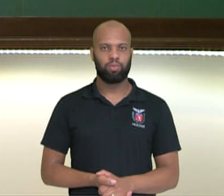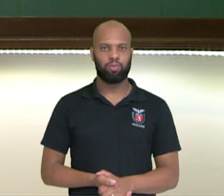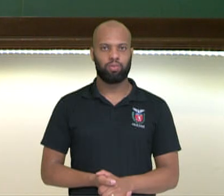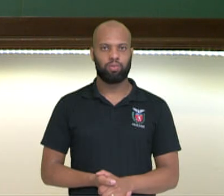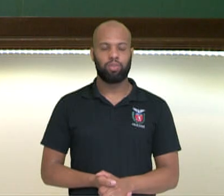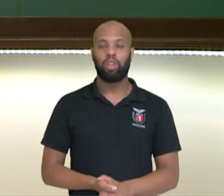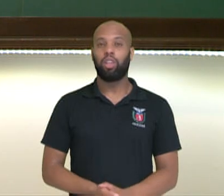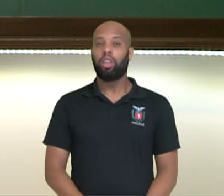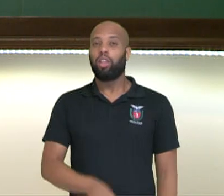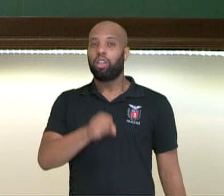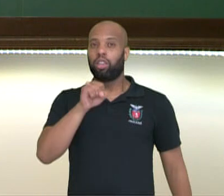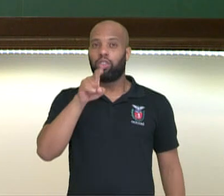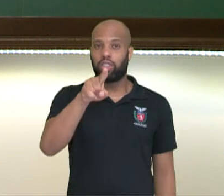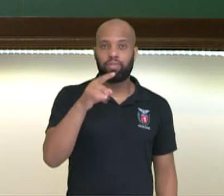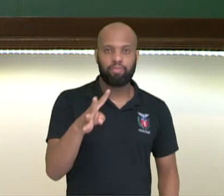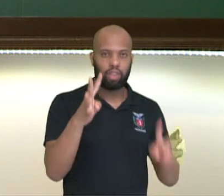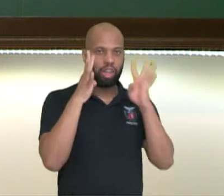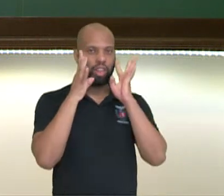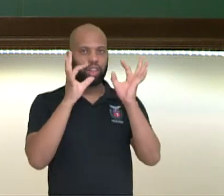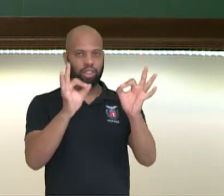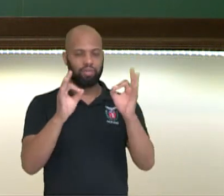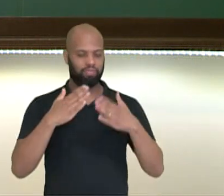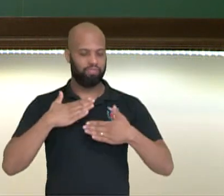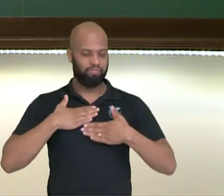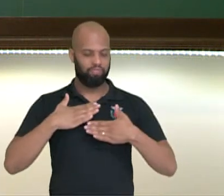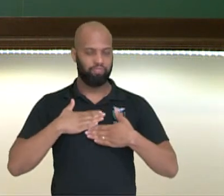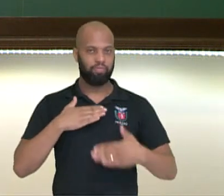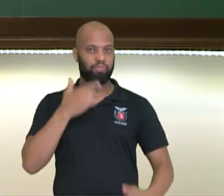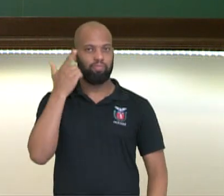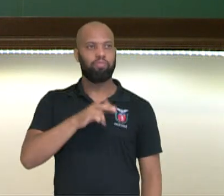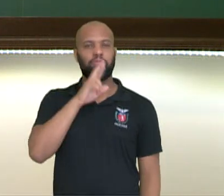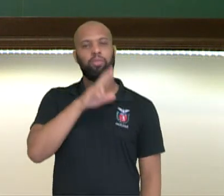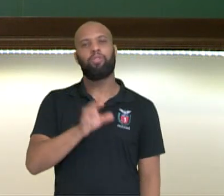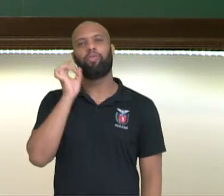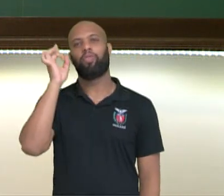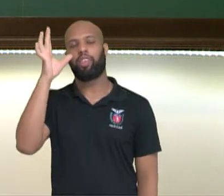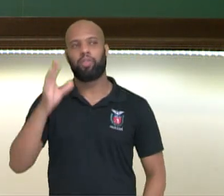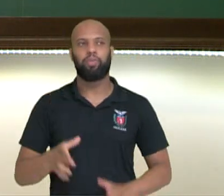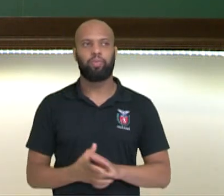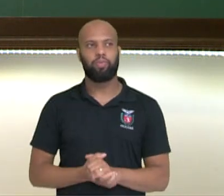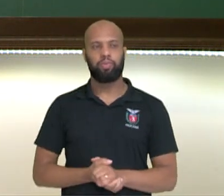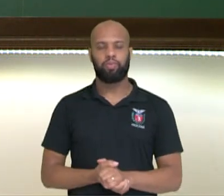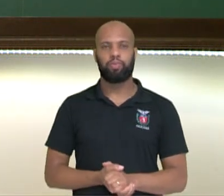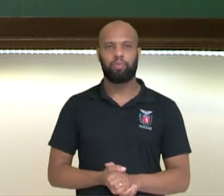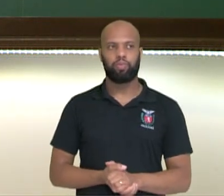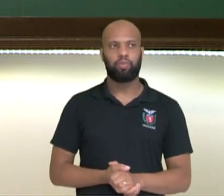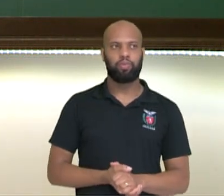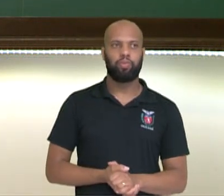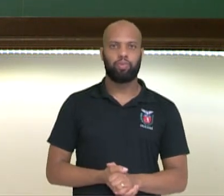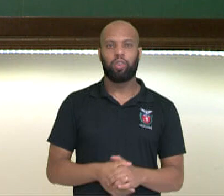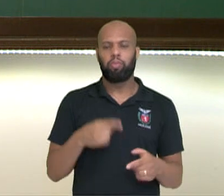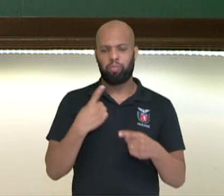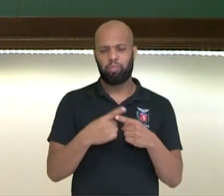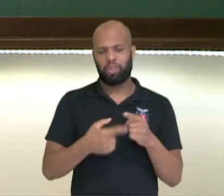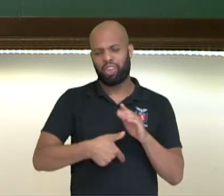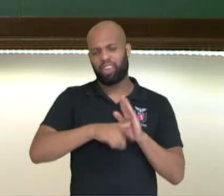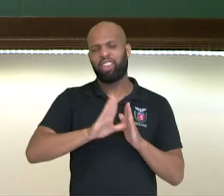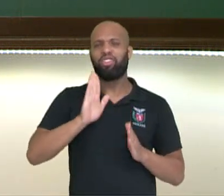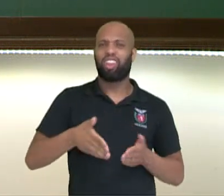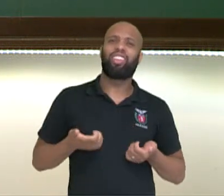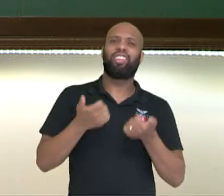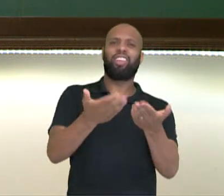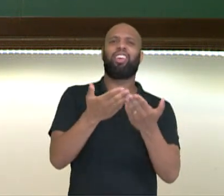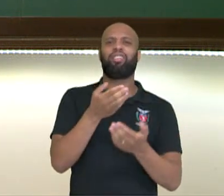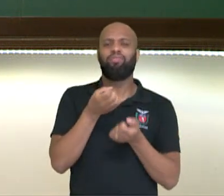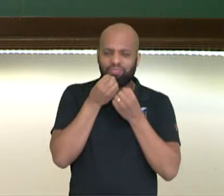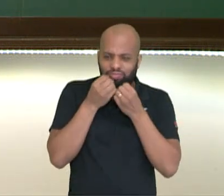Se você prestou atenção aqui no tio, você deve ter respondido com facilidade essa questão, né? Ora, eu até já falei a resposta. Se você